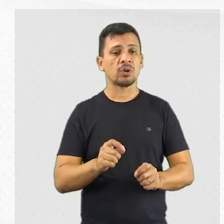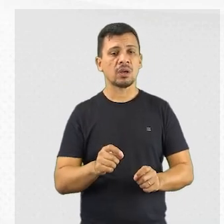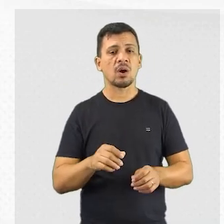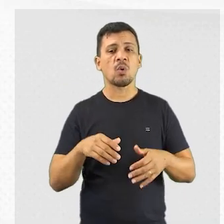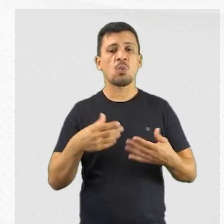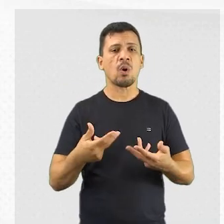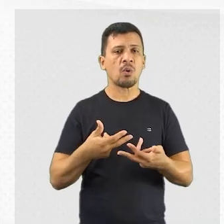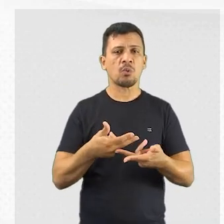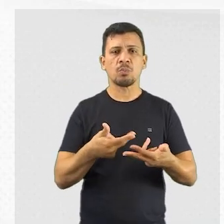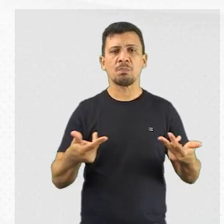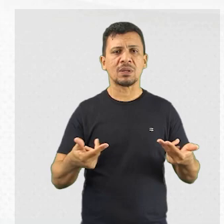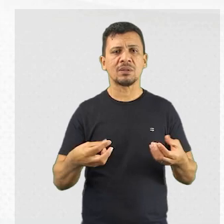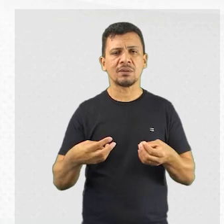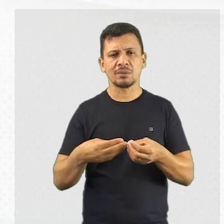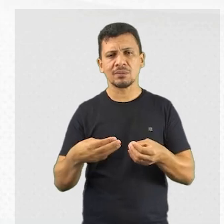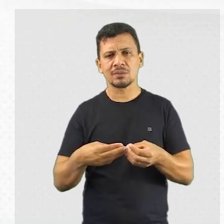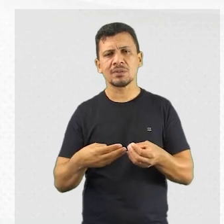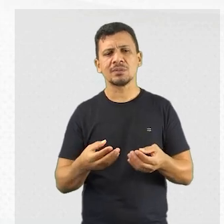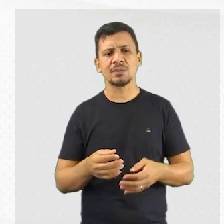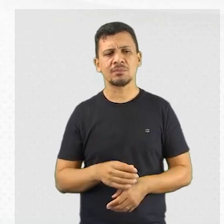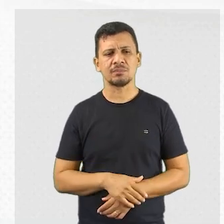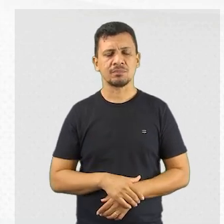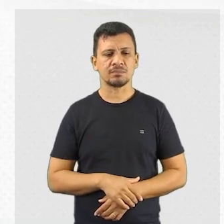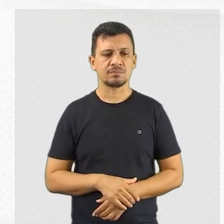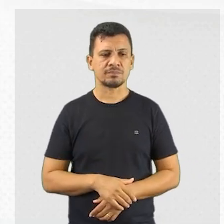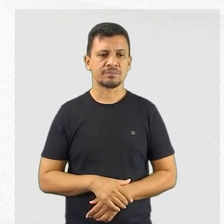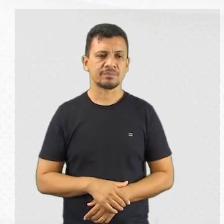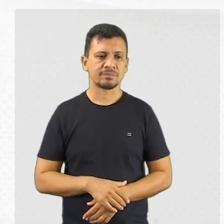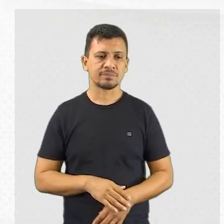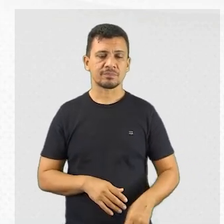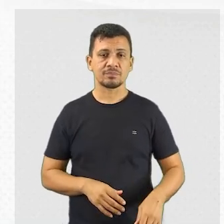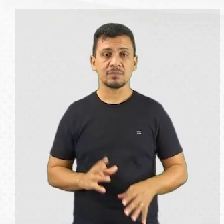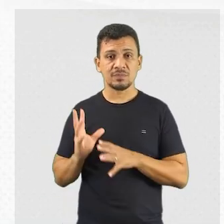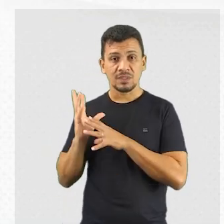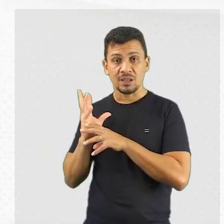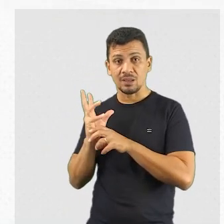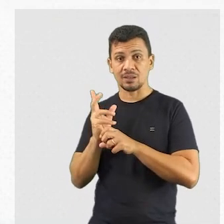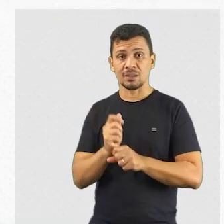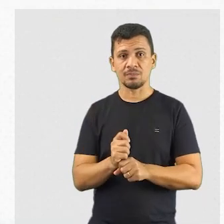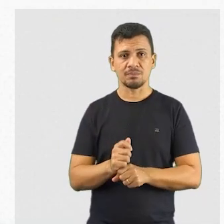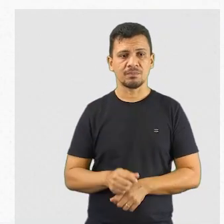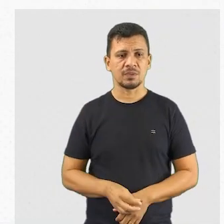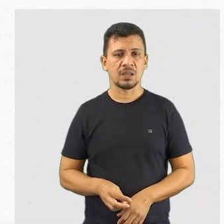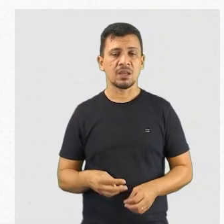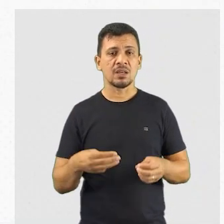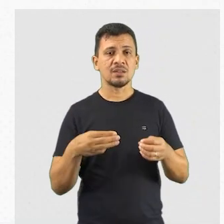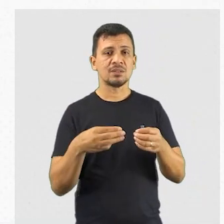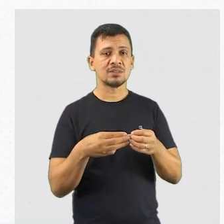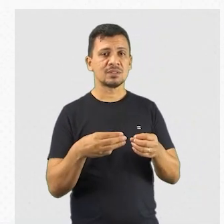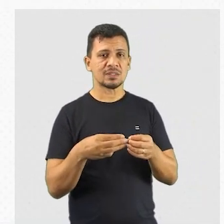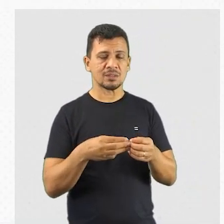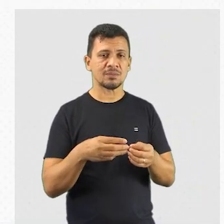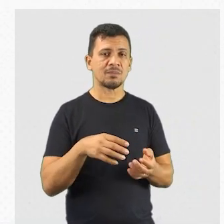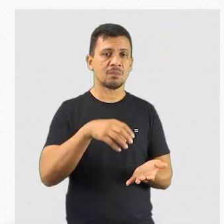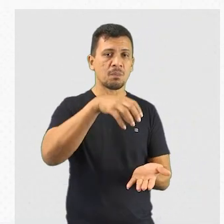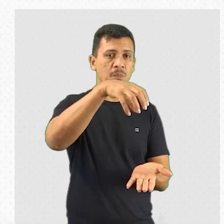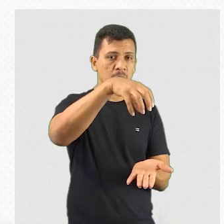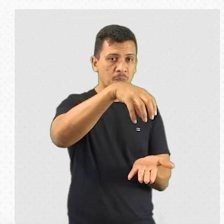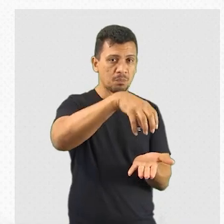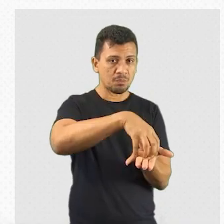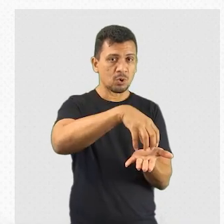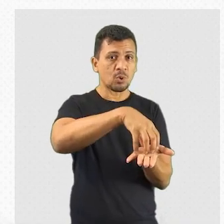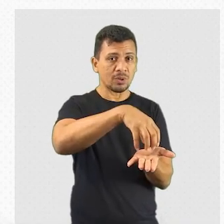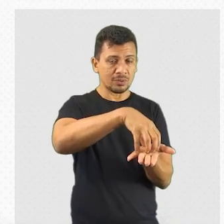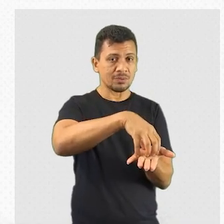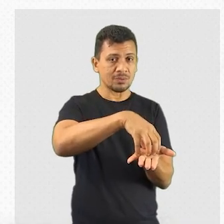qual componente celular? Vamos lá então, pessoal, recapitular. O que é uma célula procariótica, né? Procariota